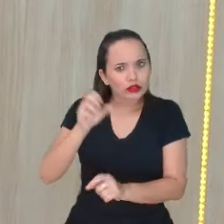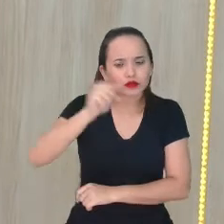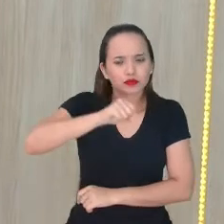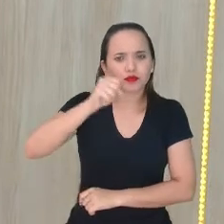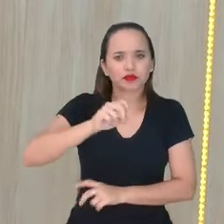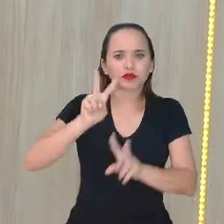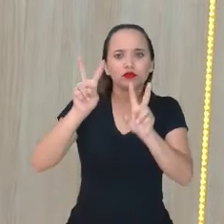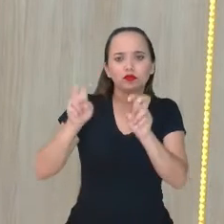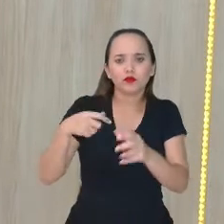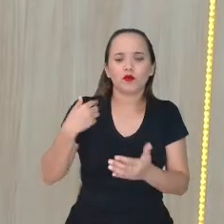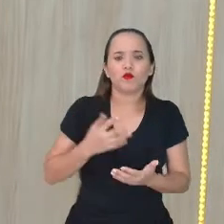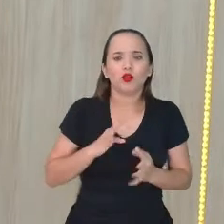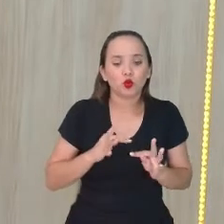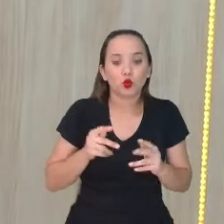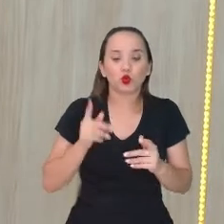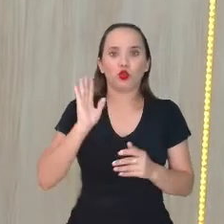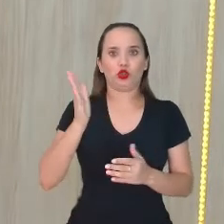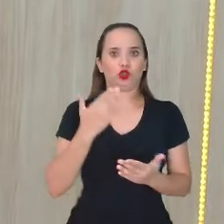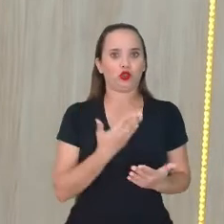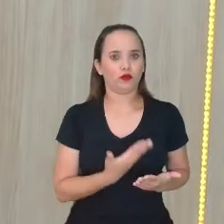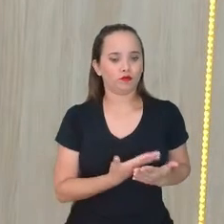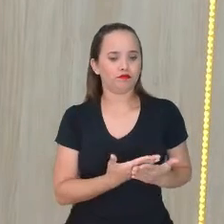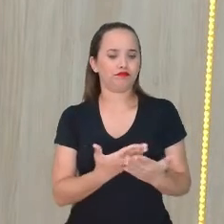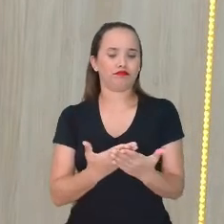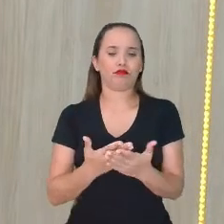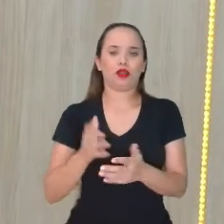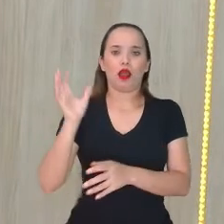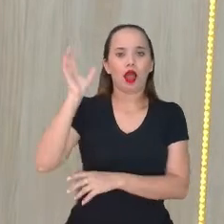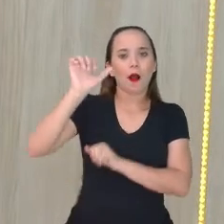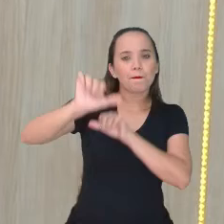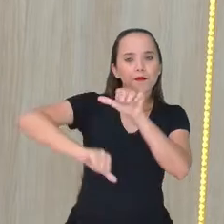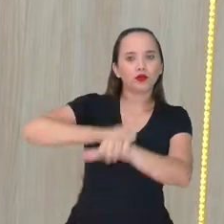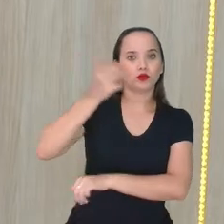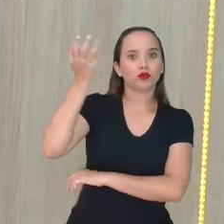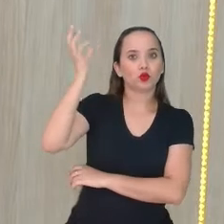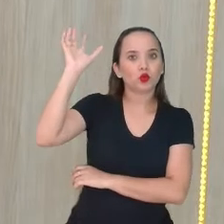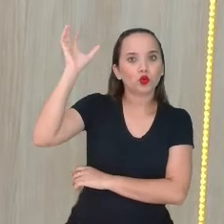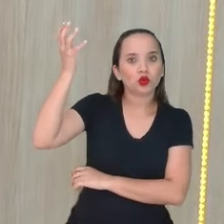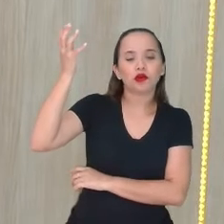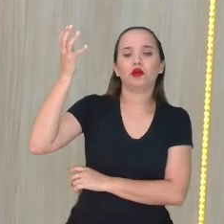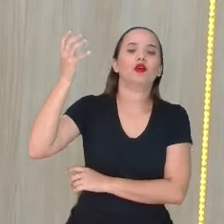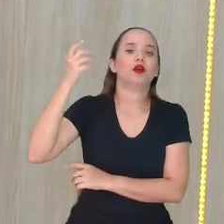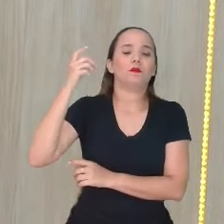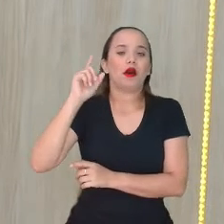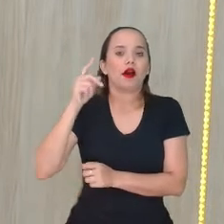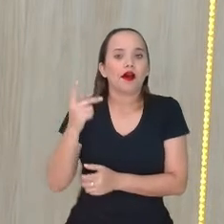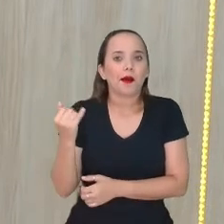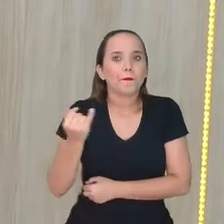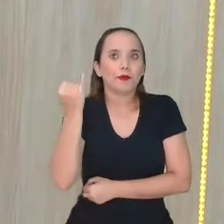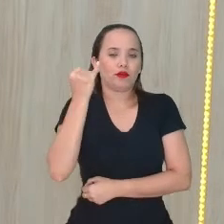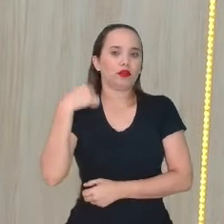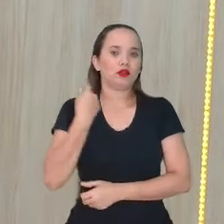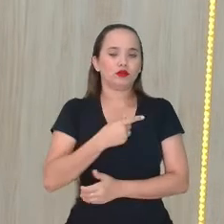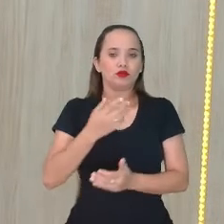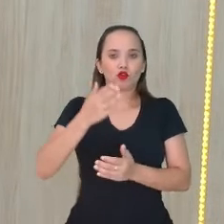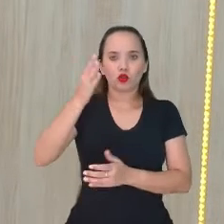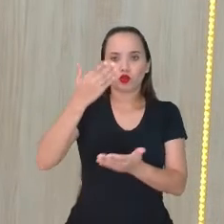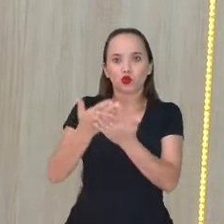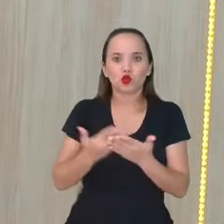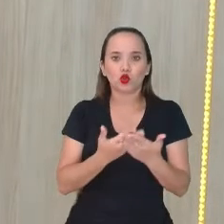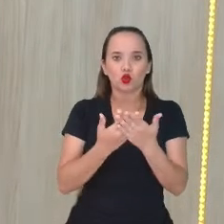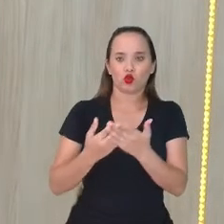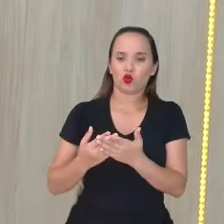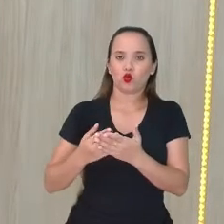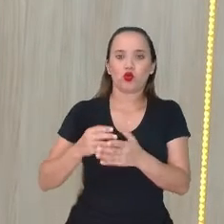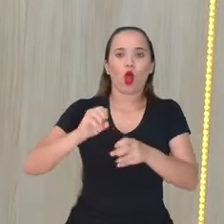vem estudando de mudanças climáticas, né, a importância da gente trabalhar a educação ambiental, da